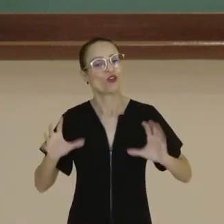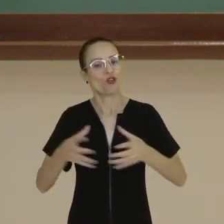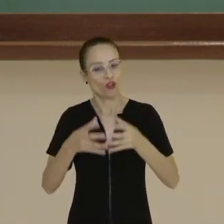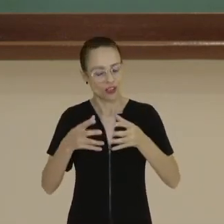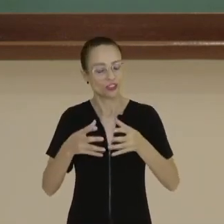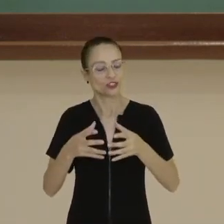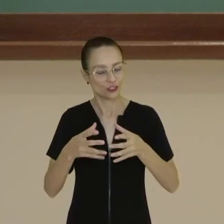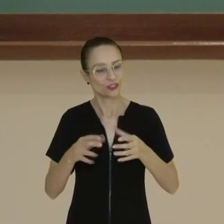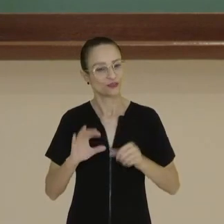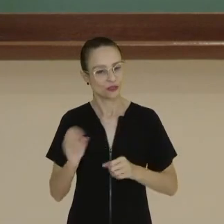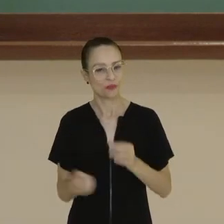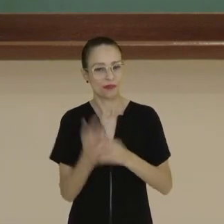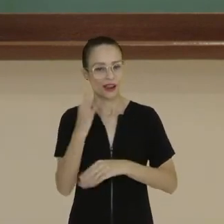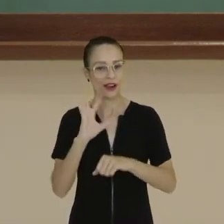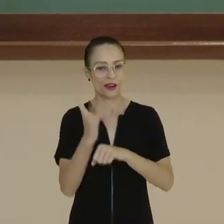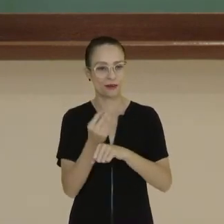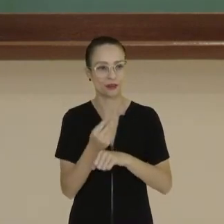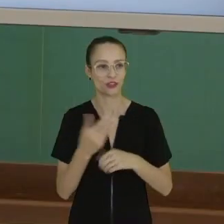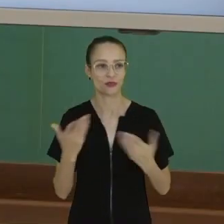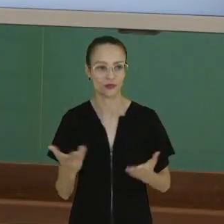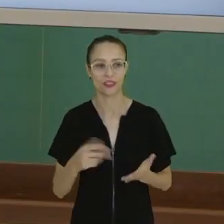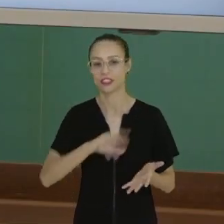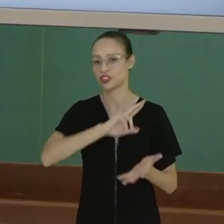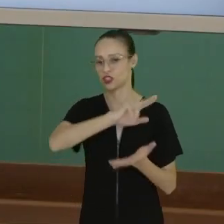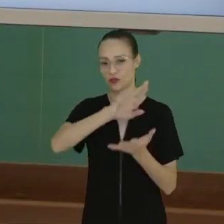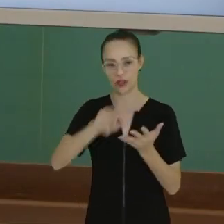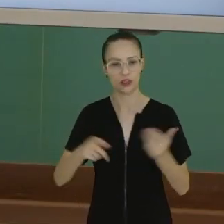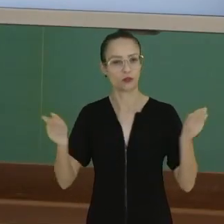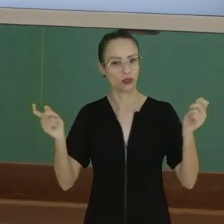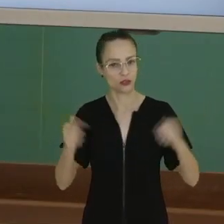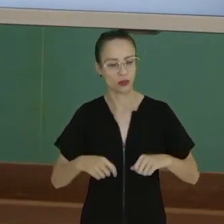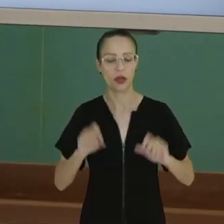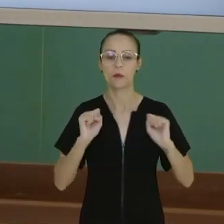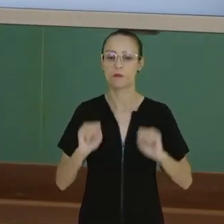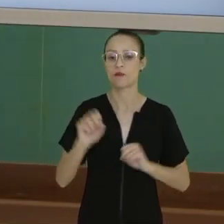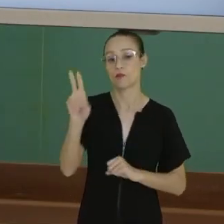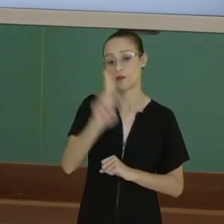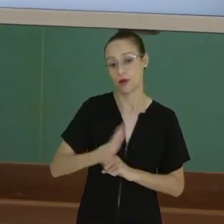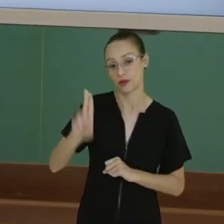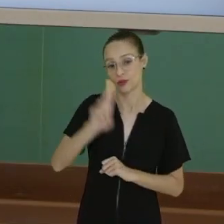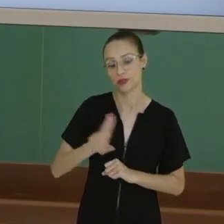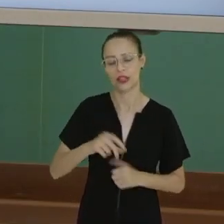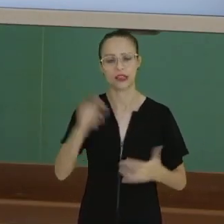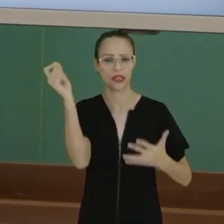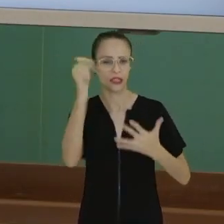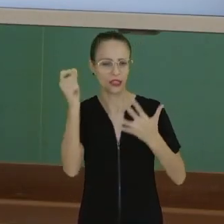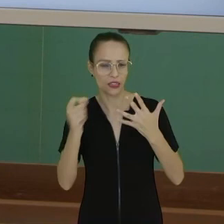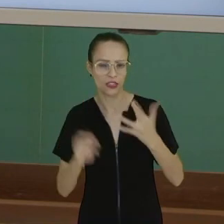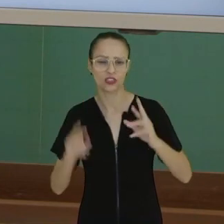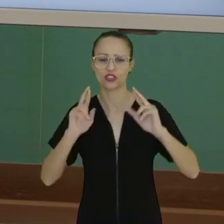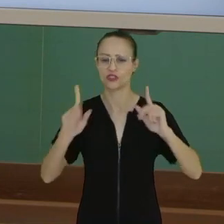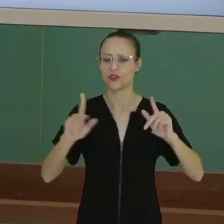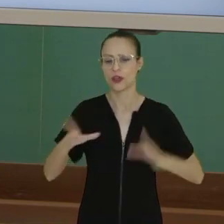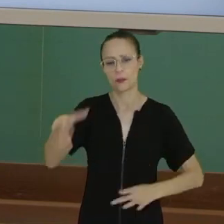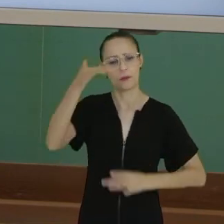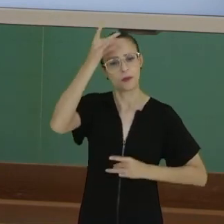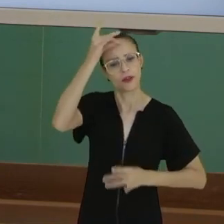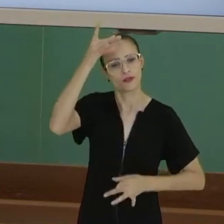coletiva para a obra existir. Então são diversas possibilidades, pode usar de elementos diferentes,